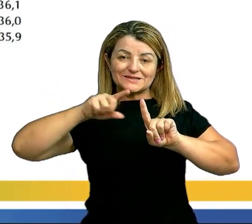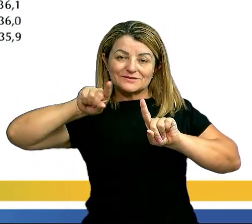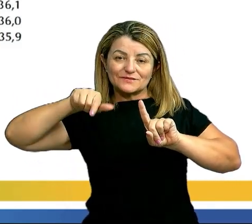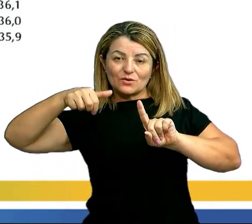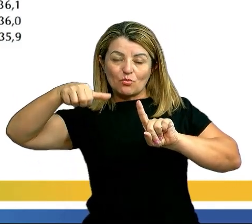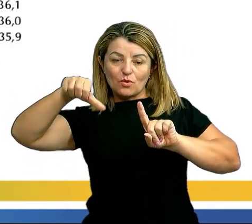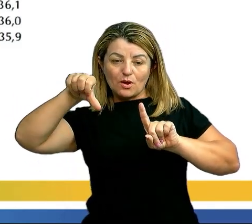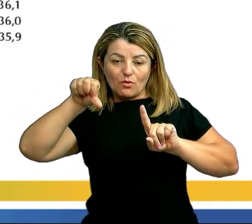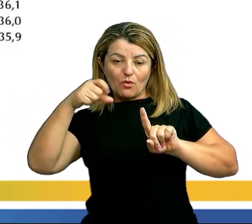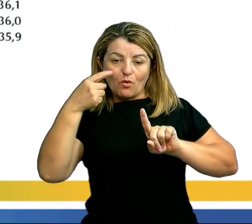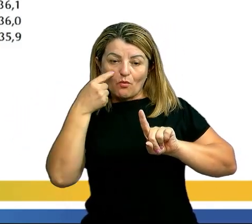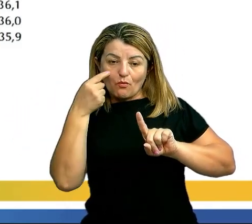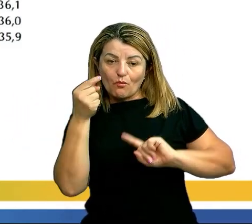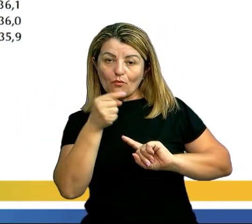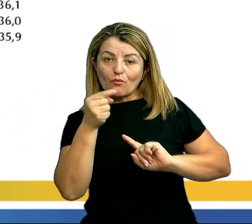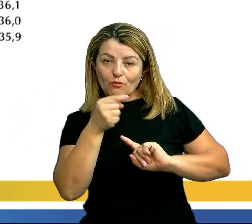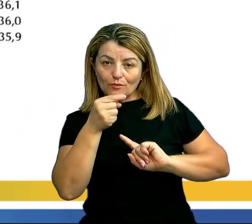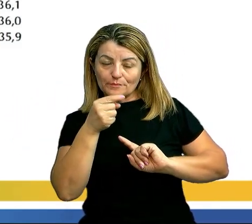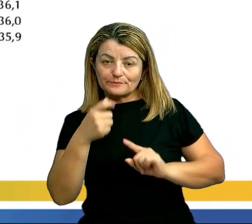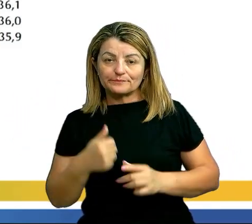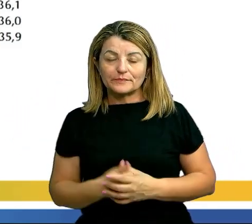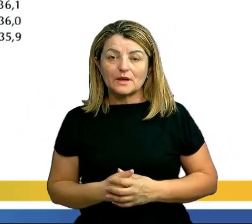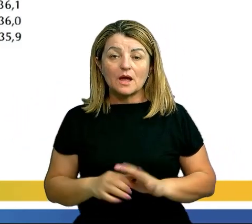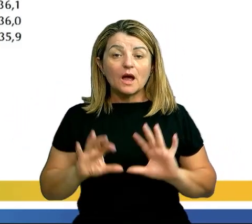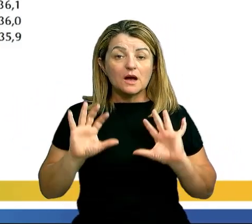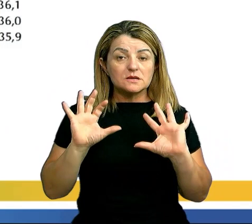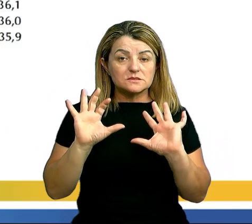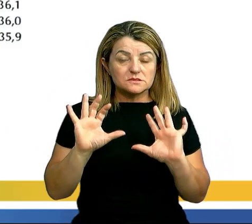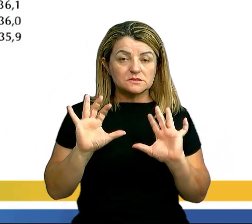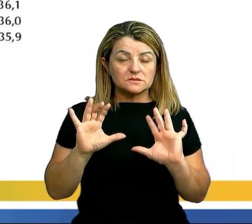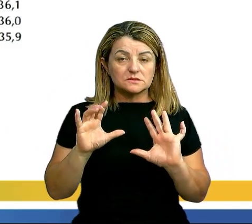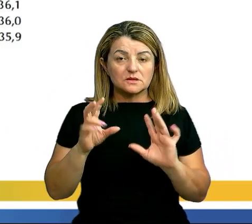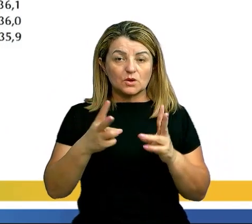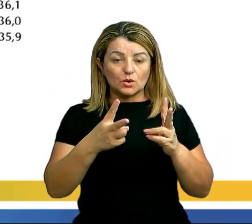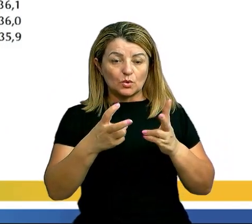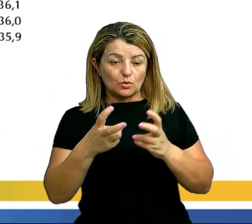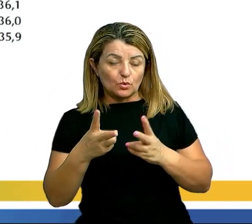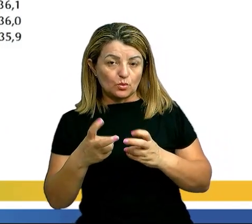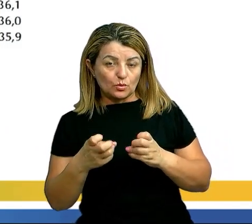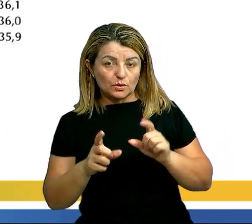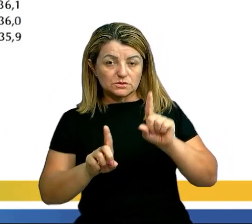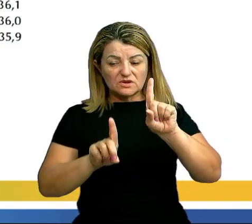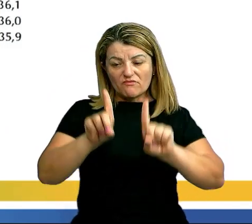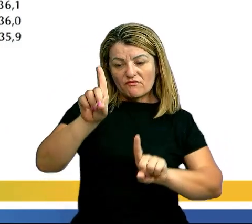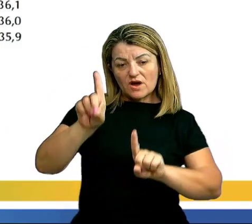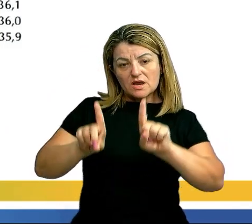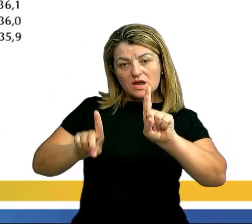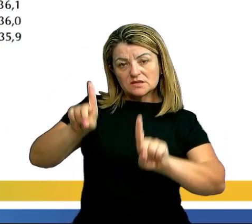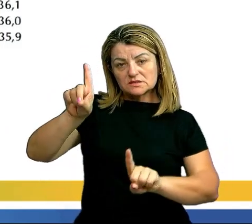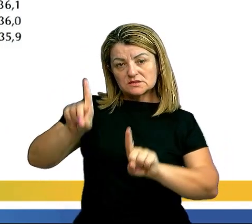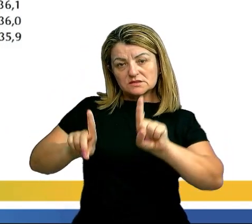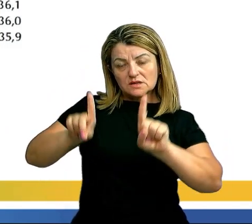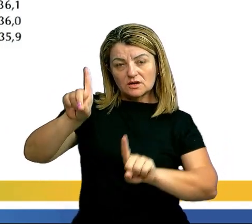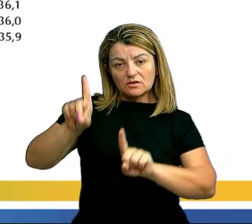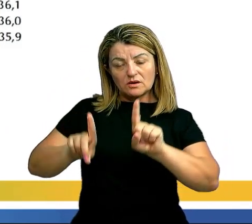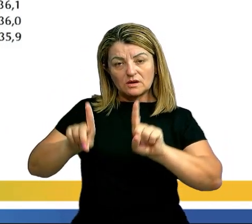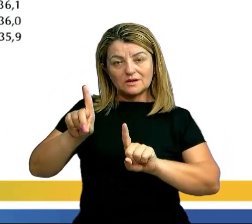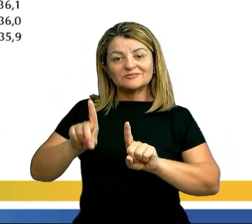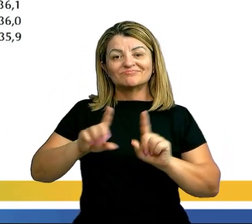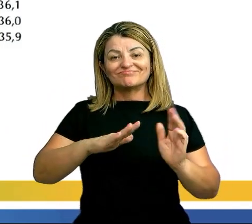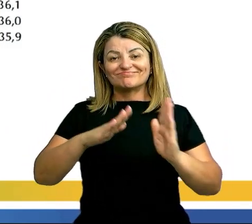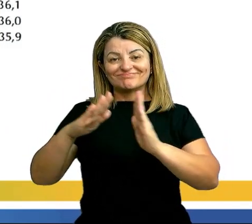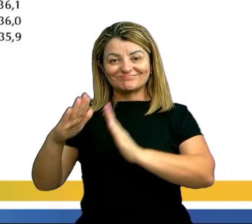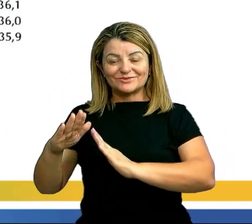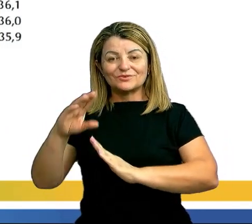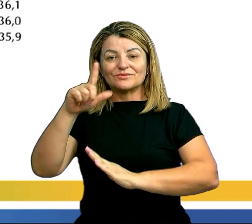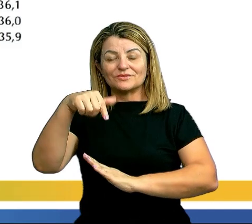no 37º dia. Então, dessa forma, a gente observa que a variação de temperatura nesse período foi de